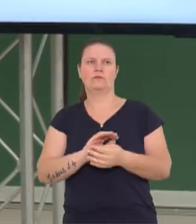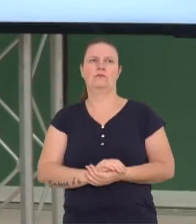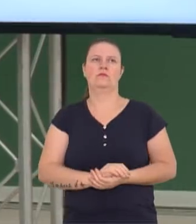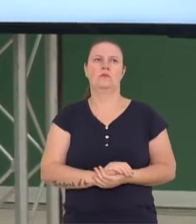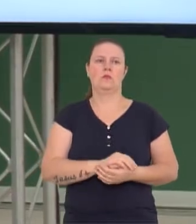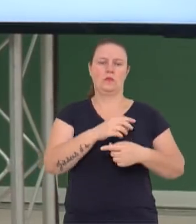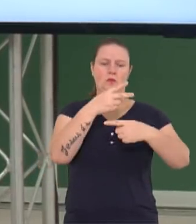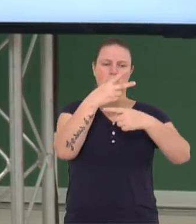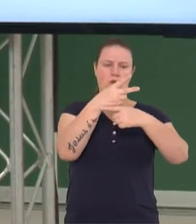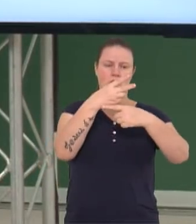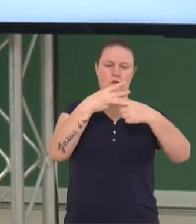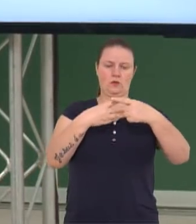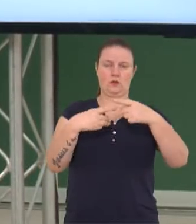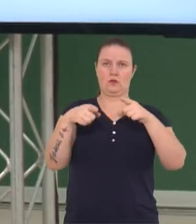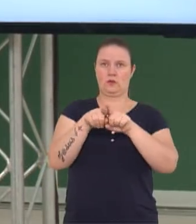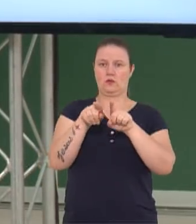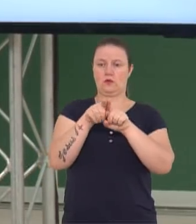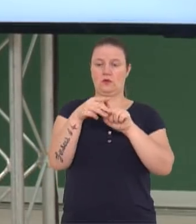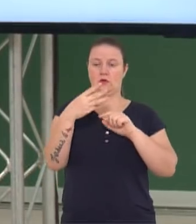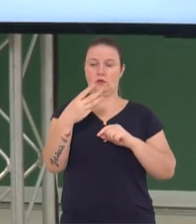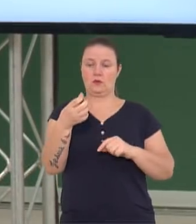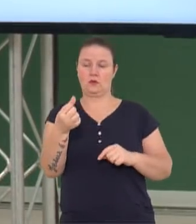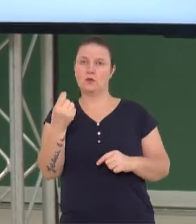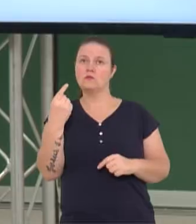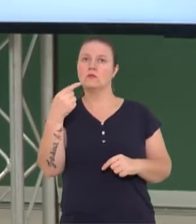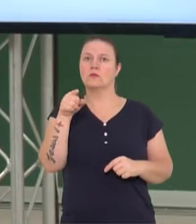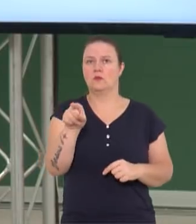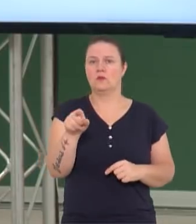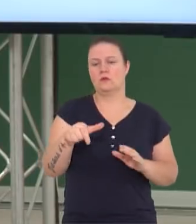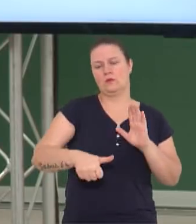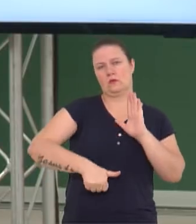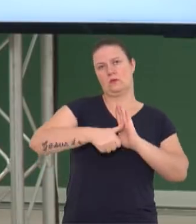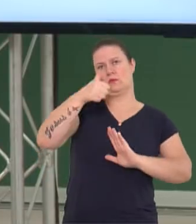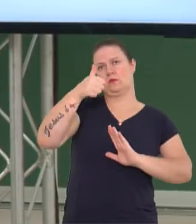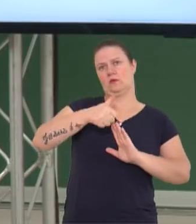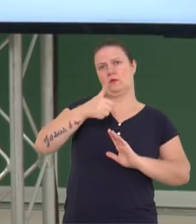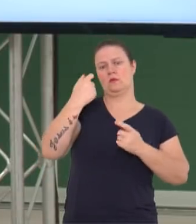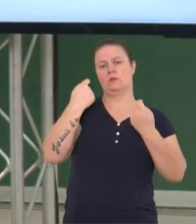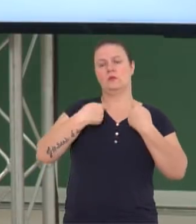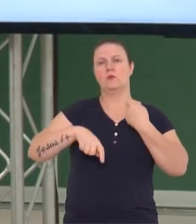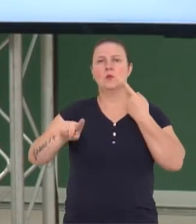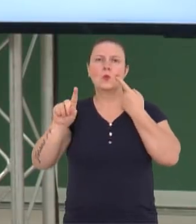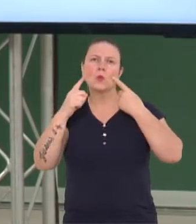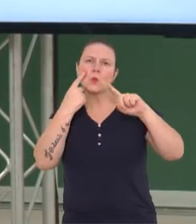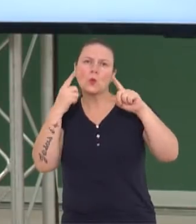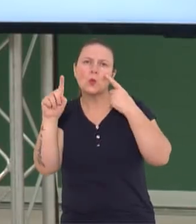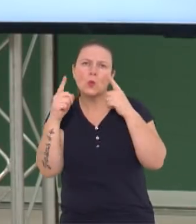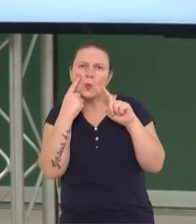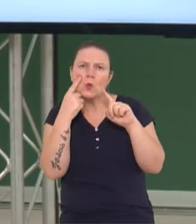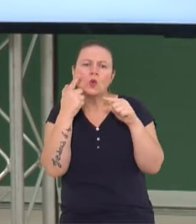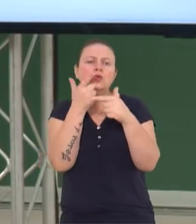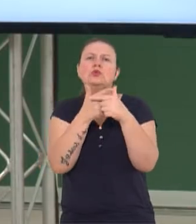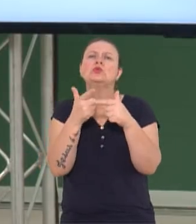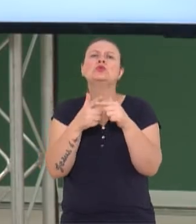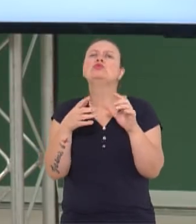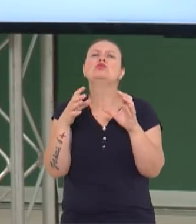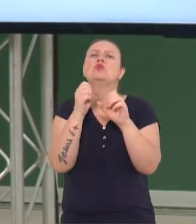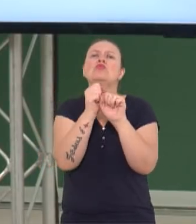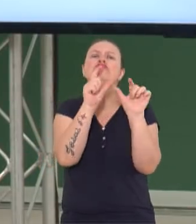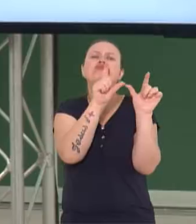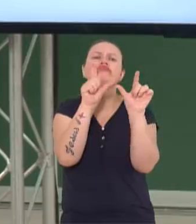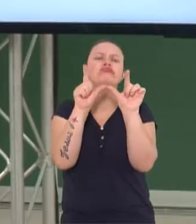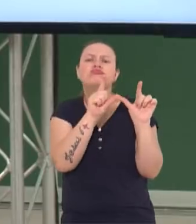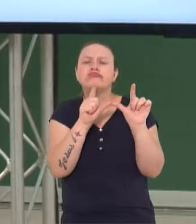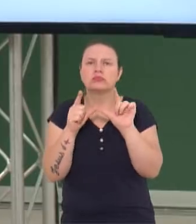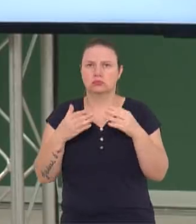equivale a 36 mil. Primeiro eu tenho que descobrir quantas partes o inteiro foi dividido. Bom,